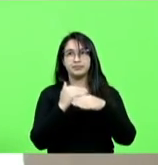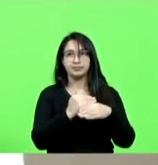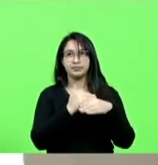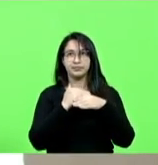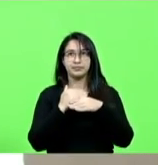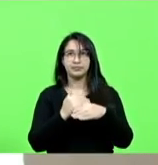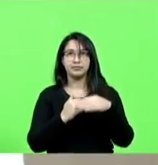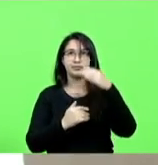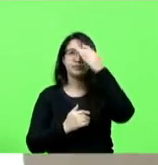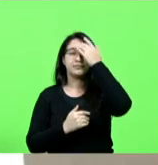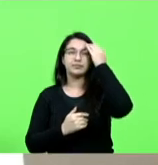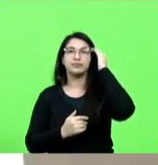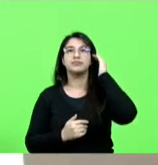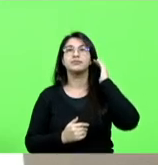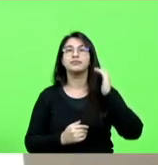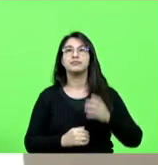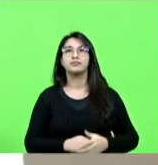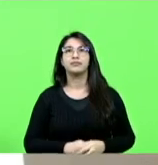unanimidade.